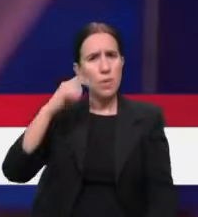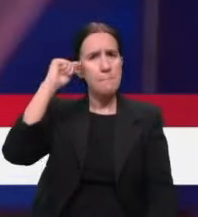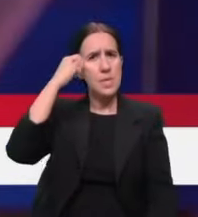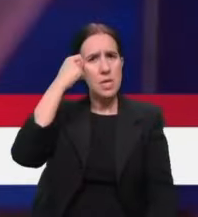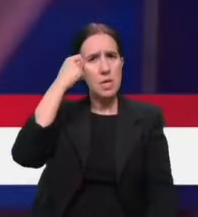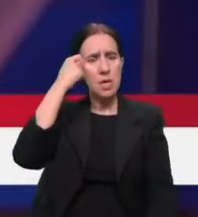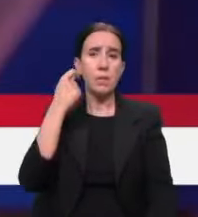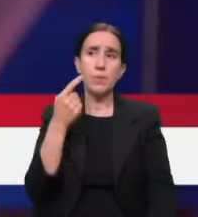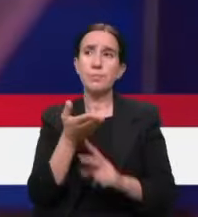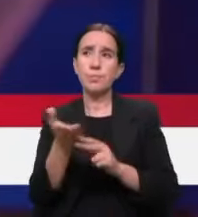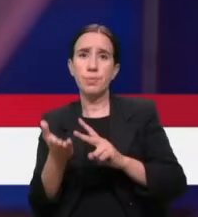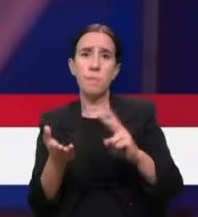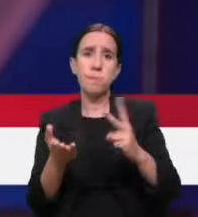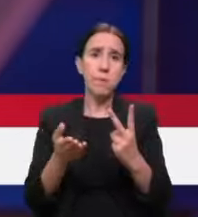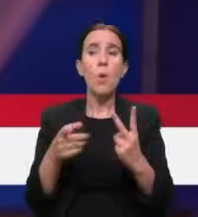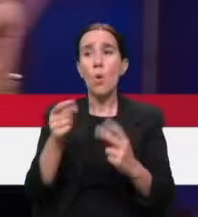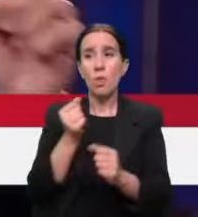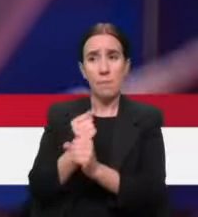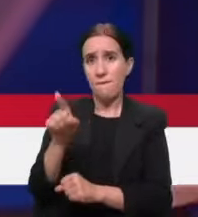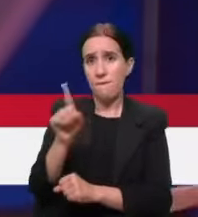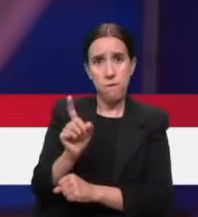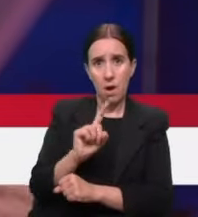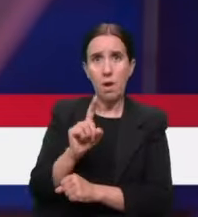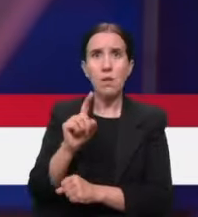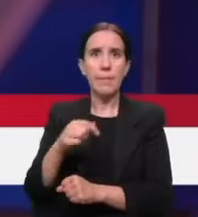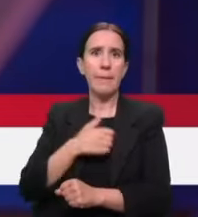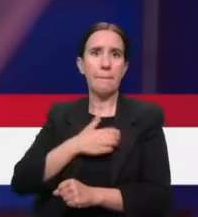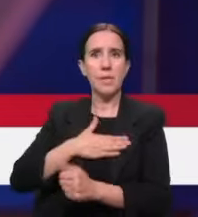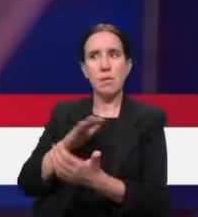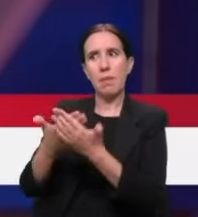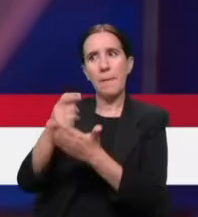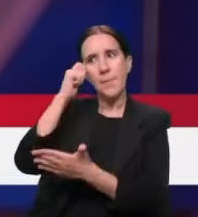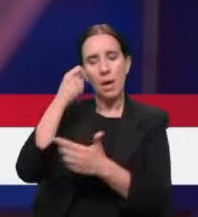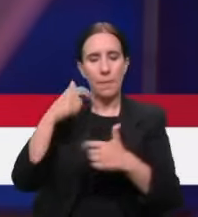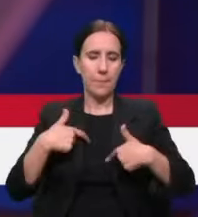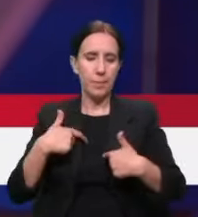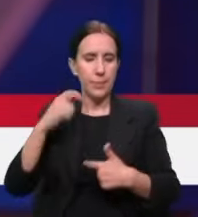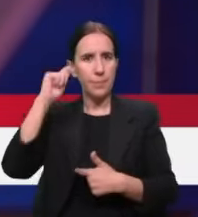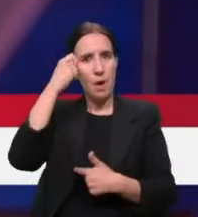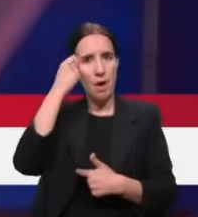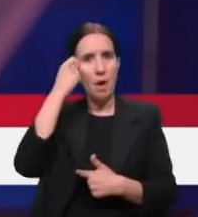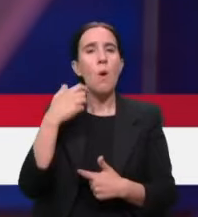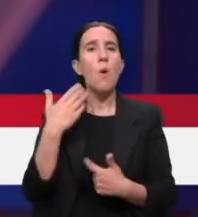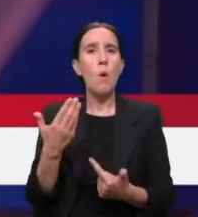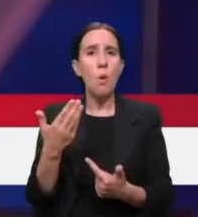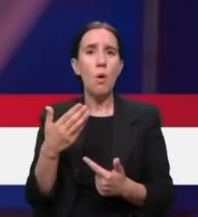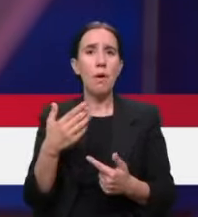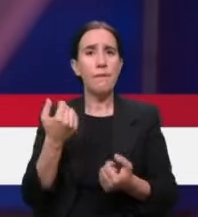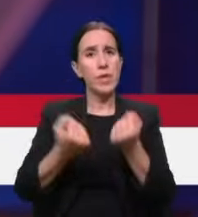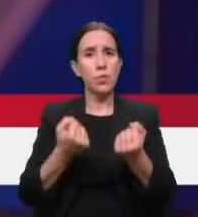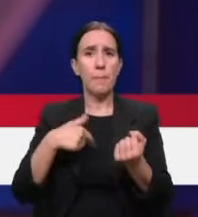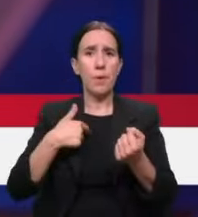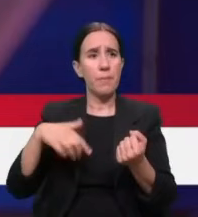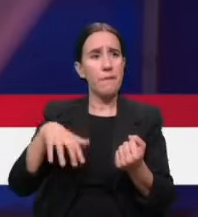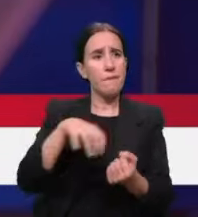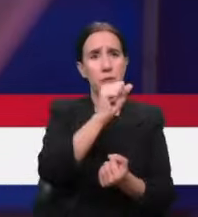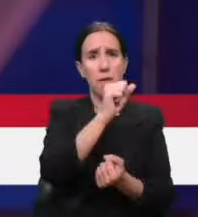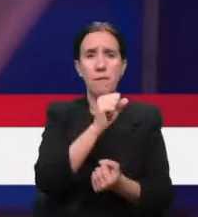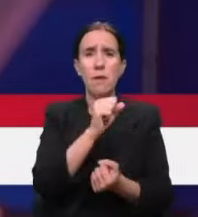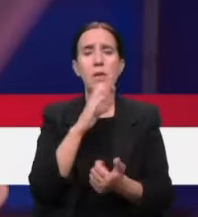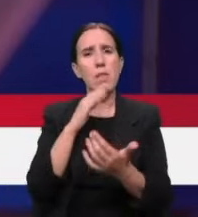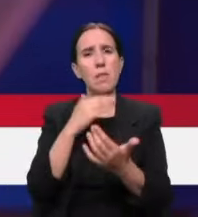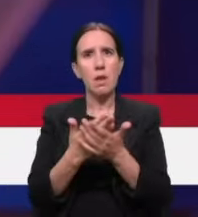depois das duas, uma, ou não vai trabalhar e está a prejudicar também a sua empresa, está-se a prejudicar a si próprio, ou então tem que ir com a viatura própria, e isso gera